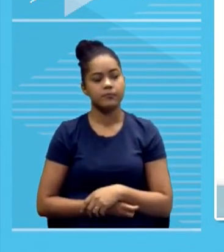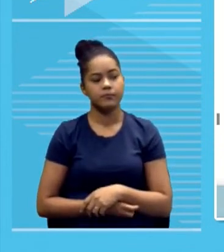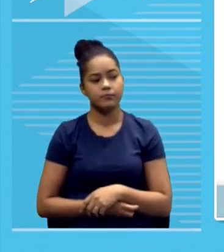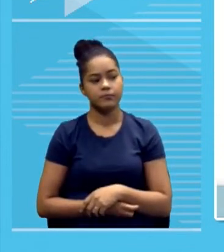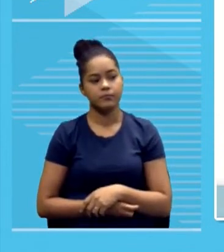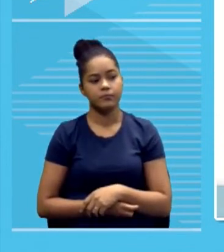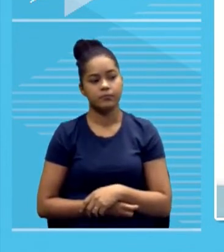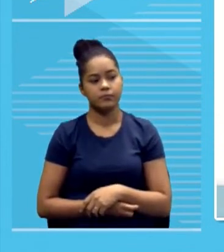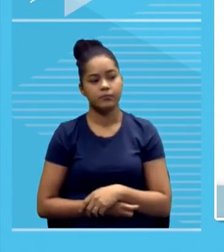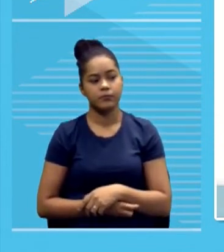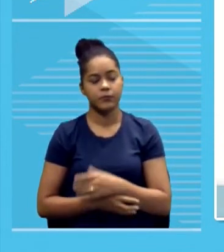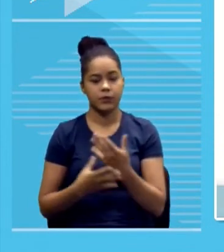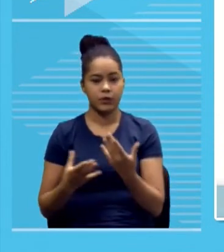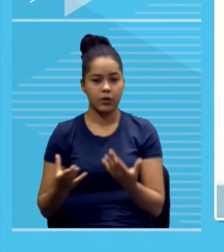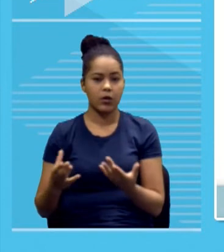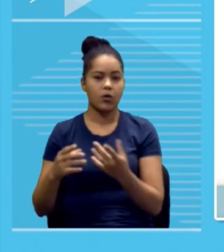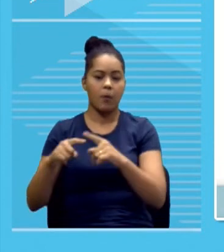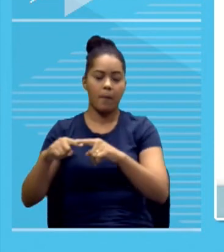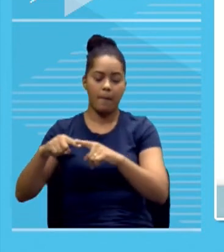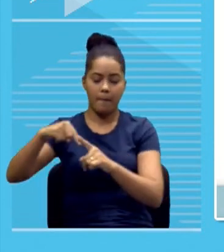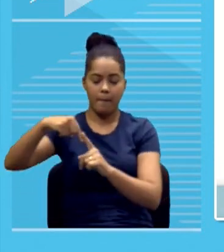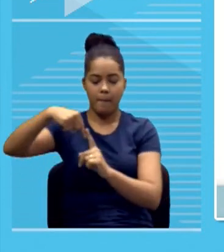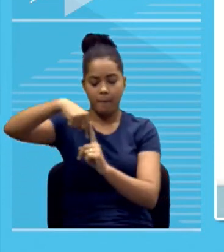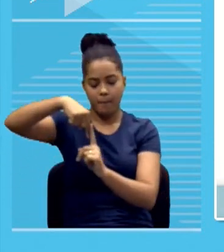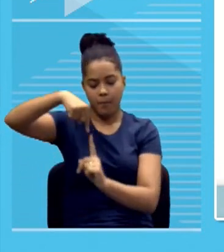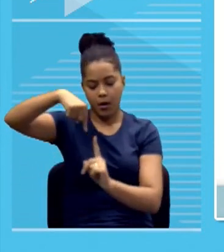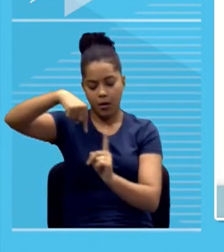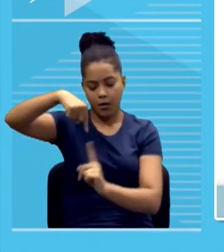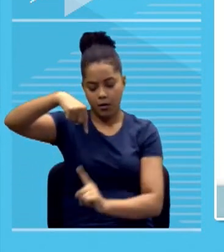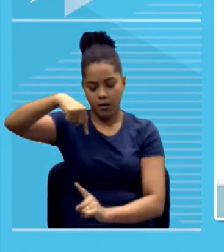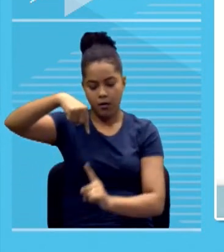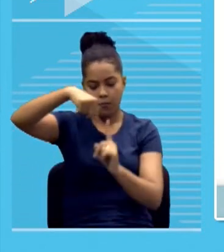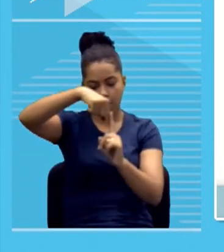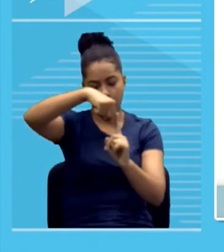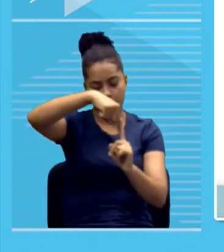mesma tensão